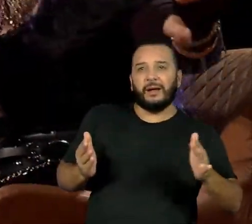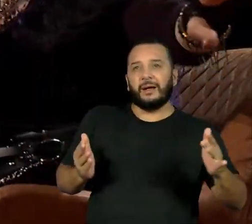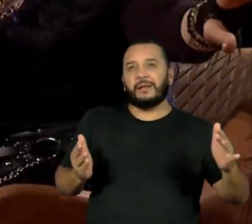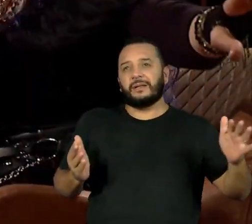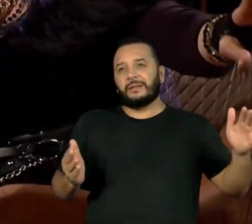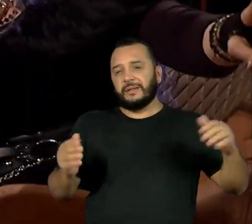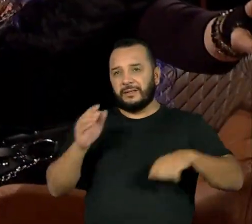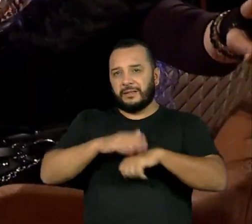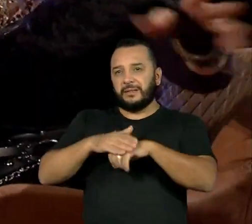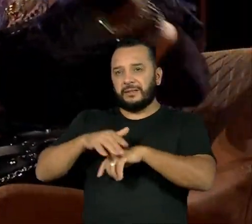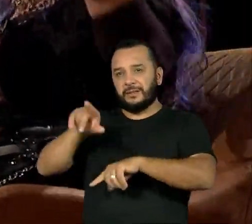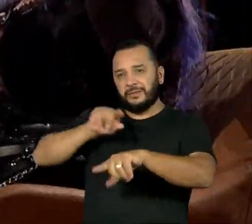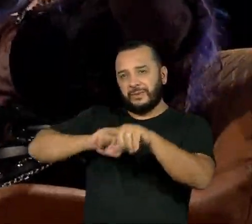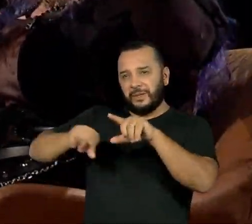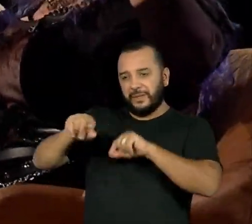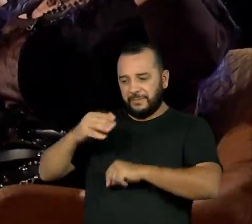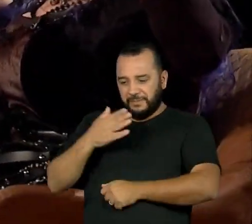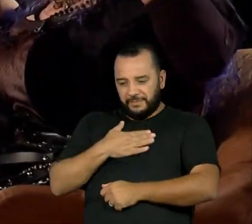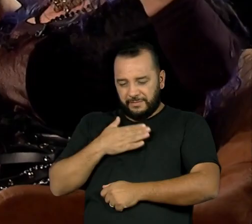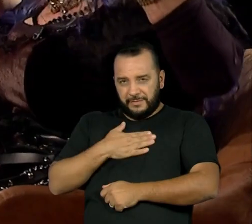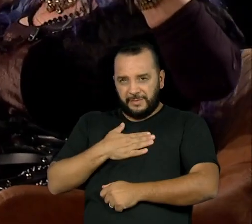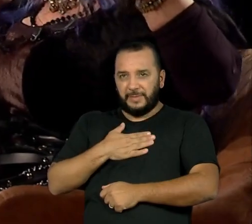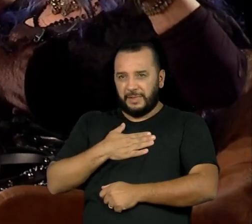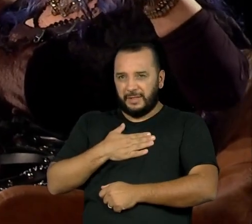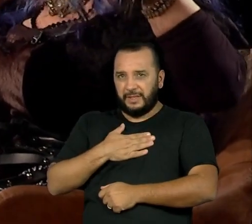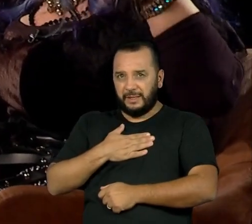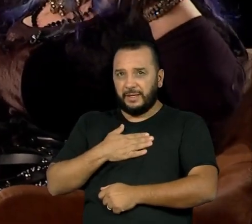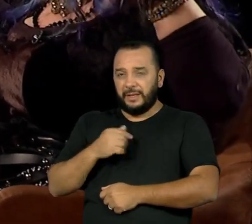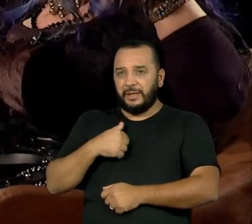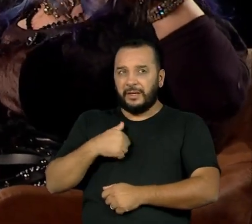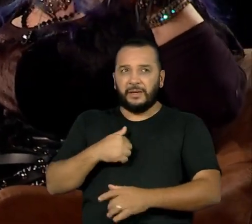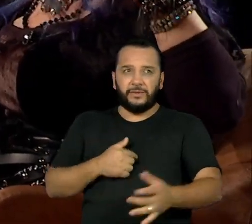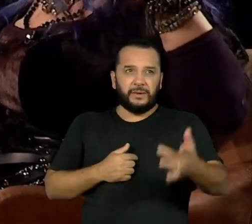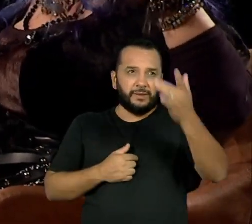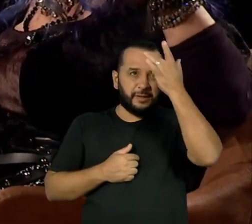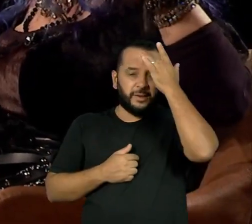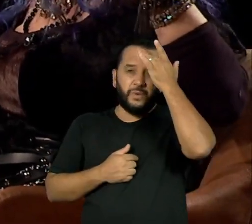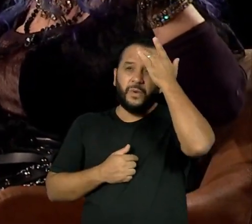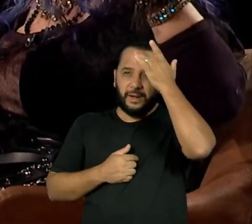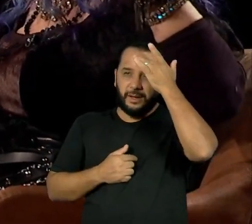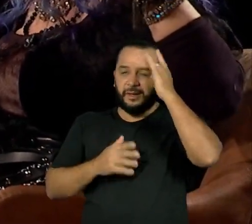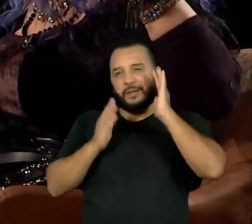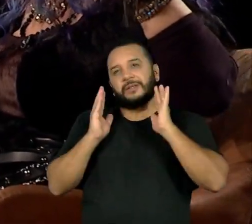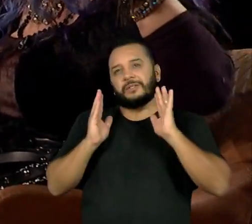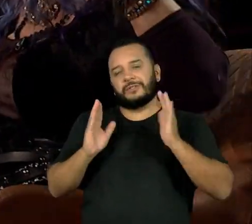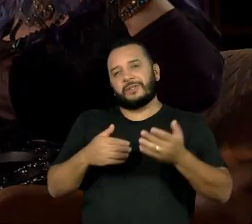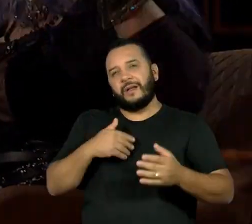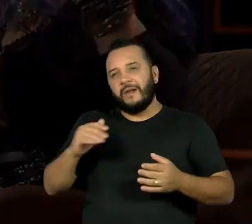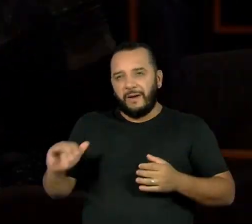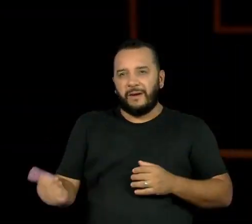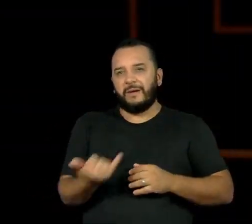é minha e não dela. Eu decorei a onda.